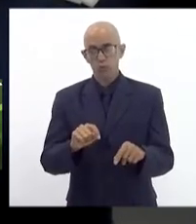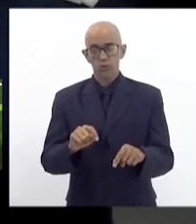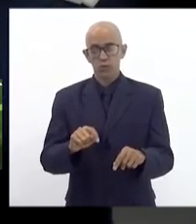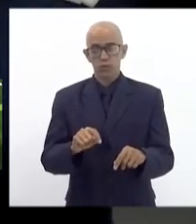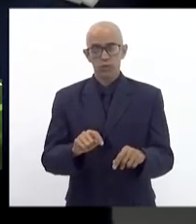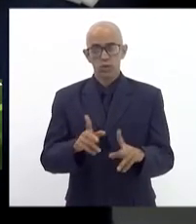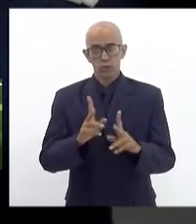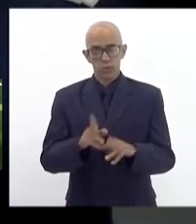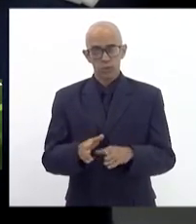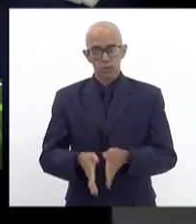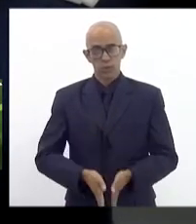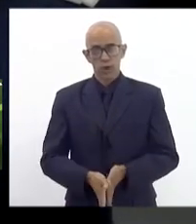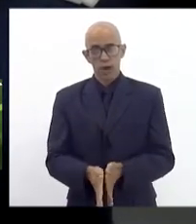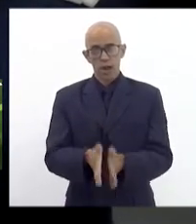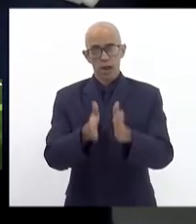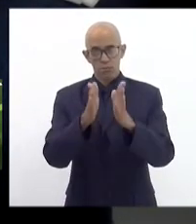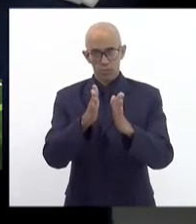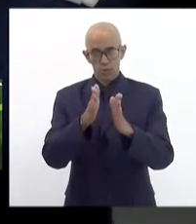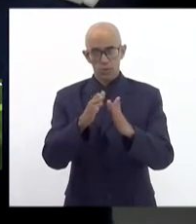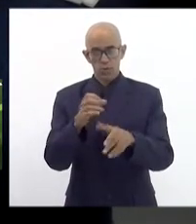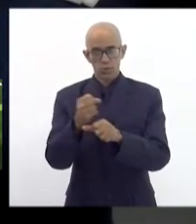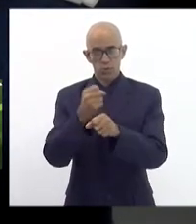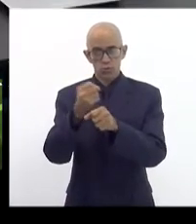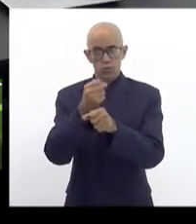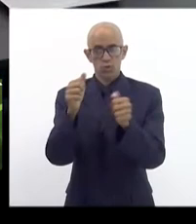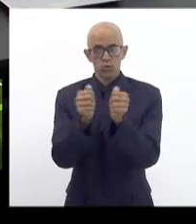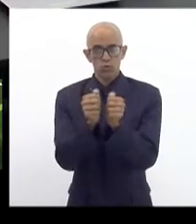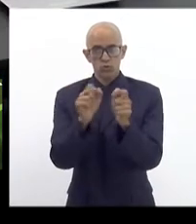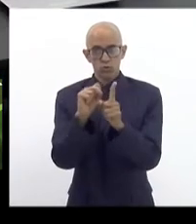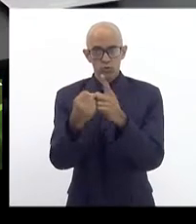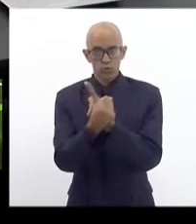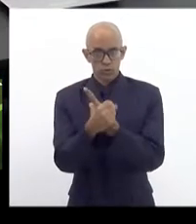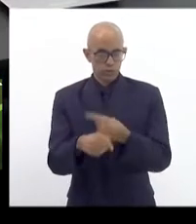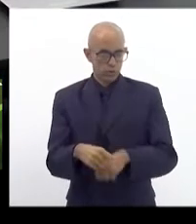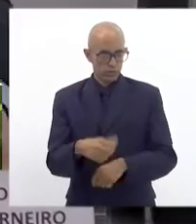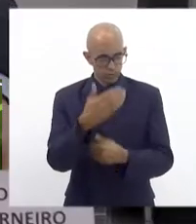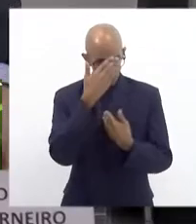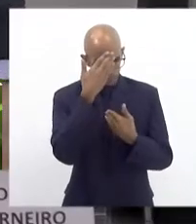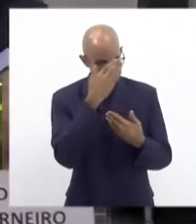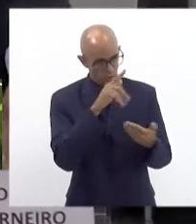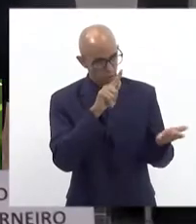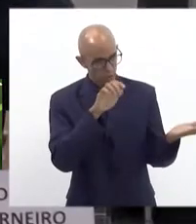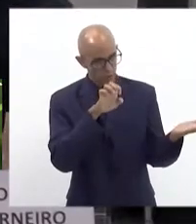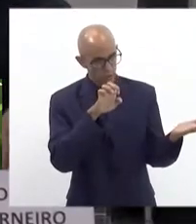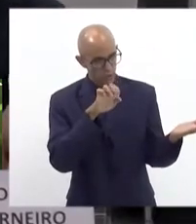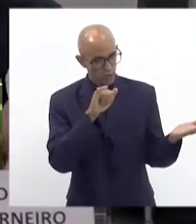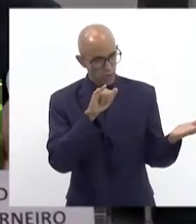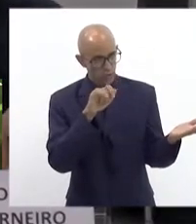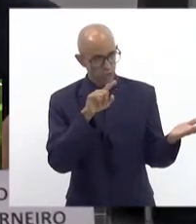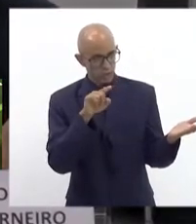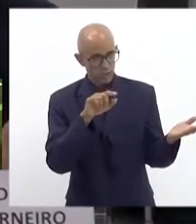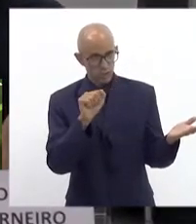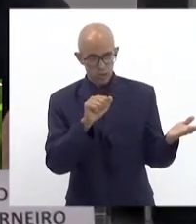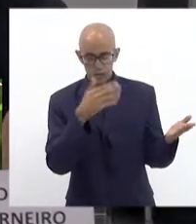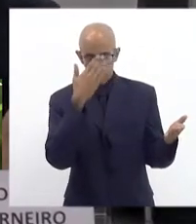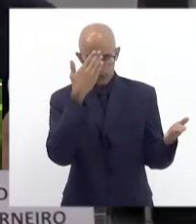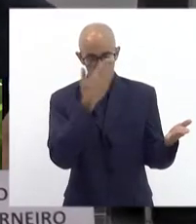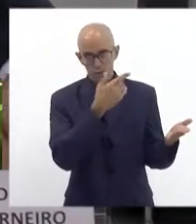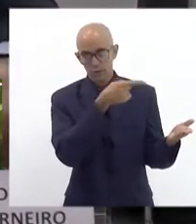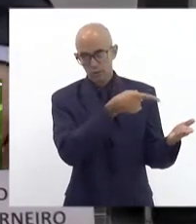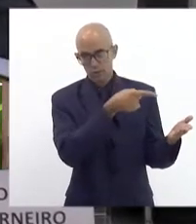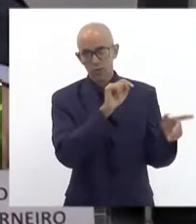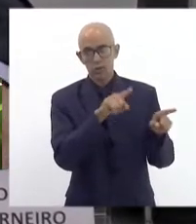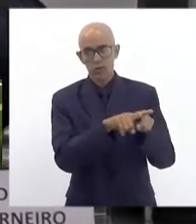nesse caminho aí de construção conjunta com a sociedade. Obrigado, Geisa Rocha. Agradeço a você, a equipe do Fórum